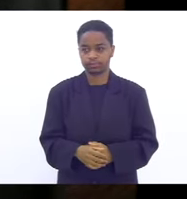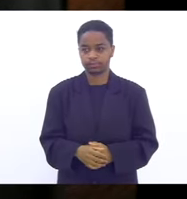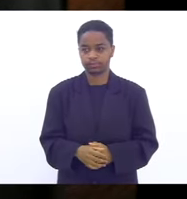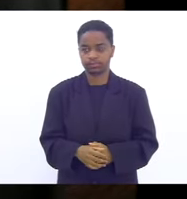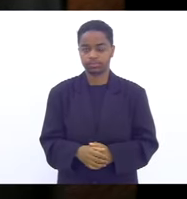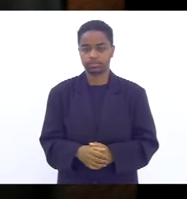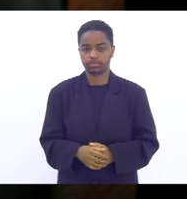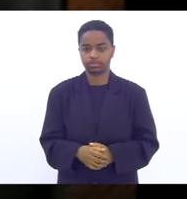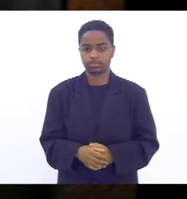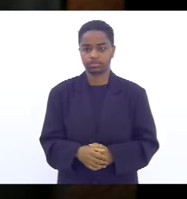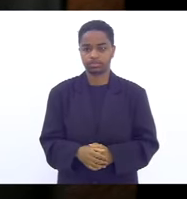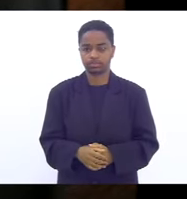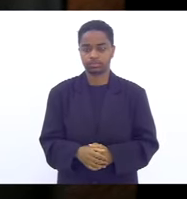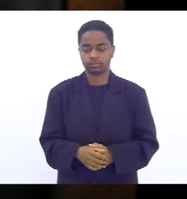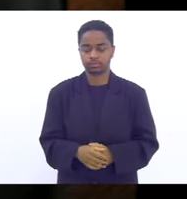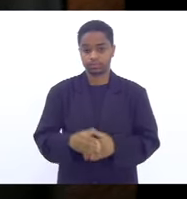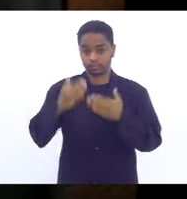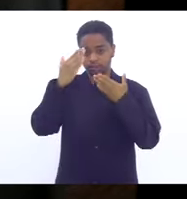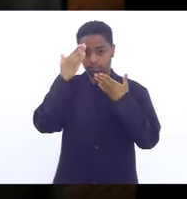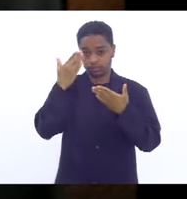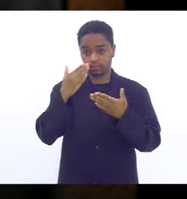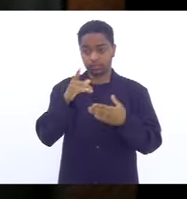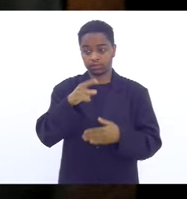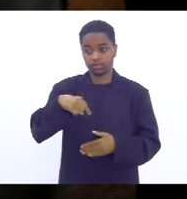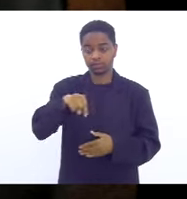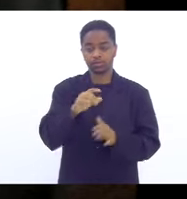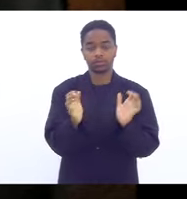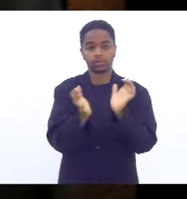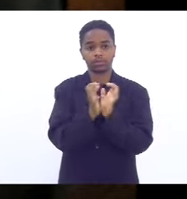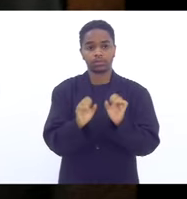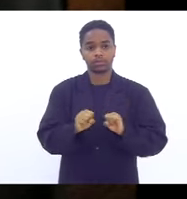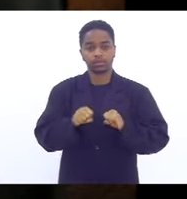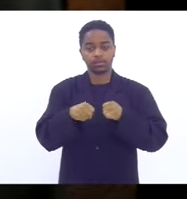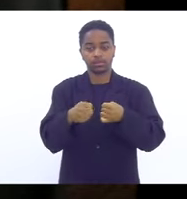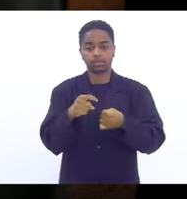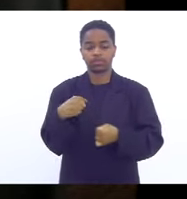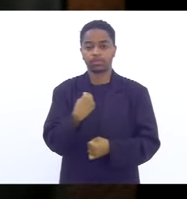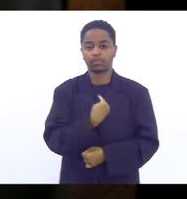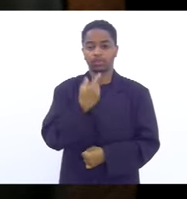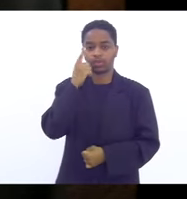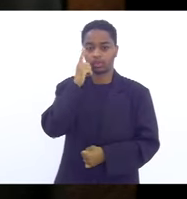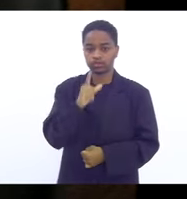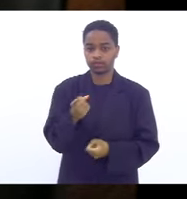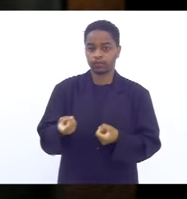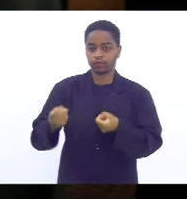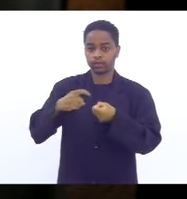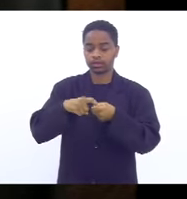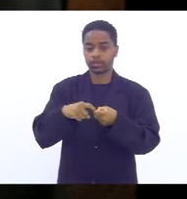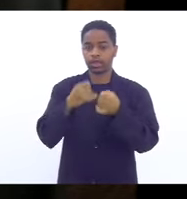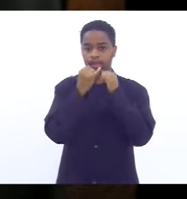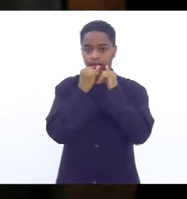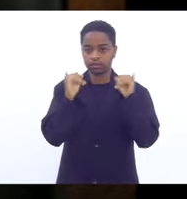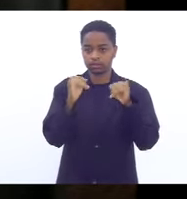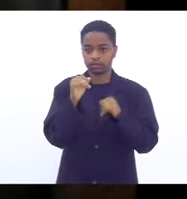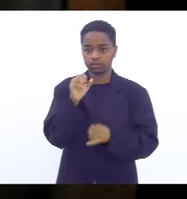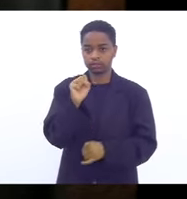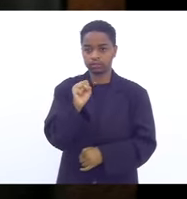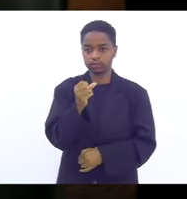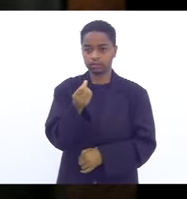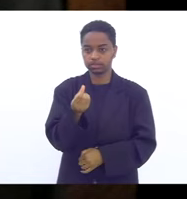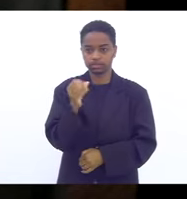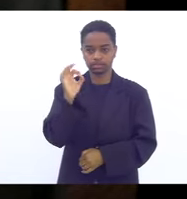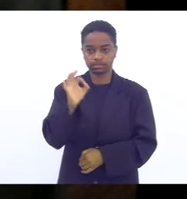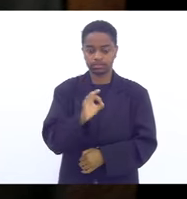Graças à dedicação do nosso time, conseguimos restaurar a energia para 86% dos nossos